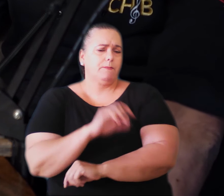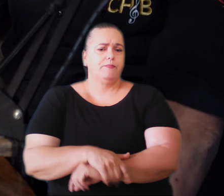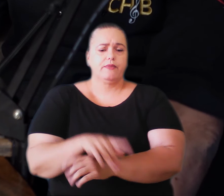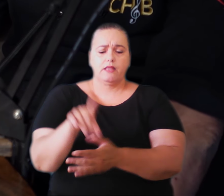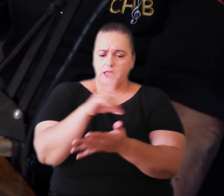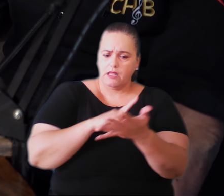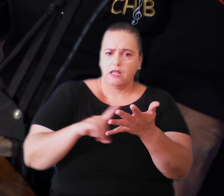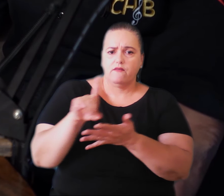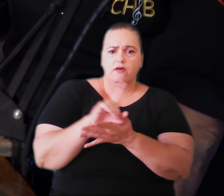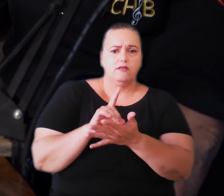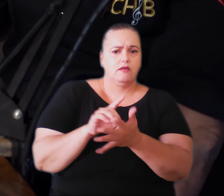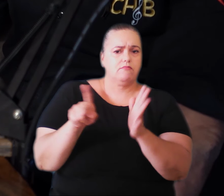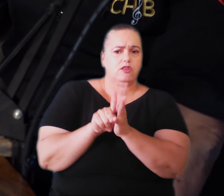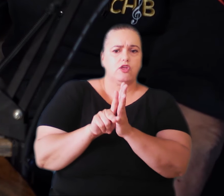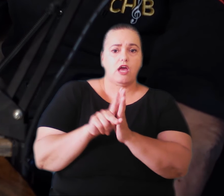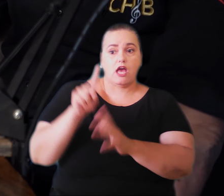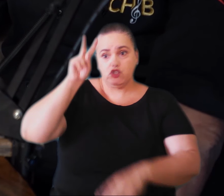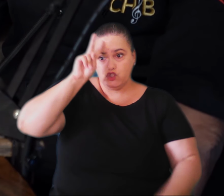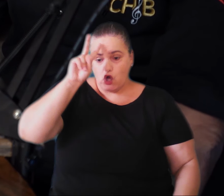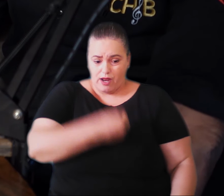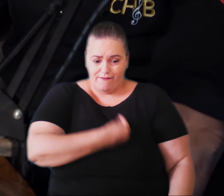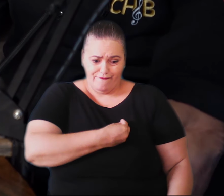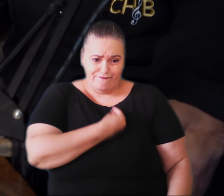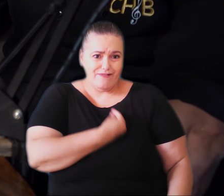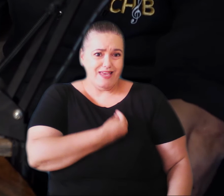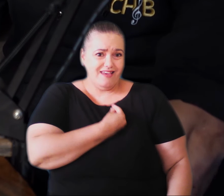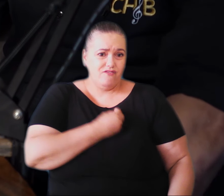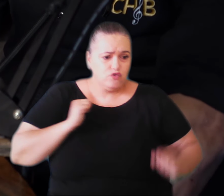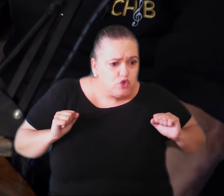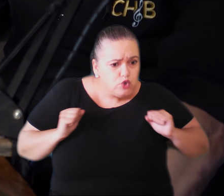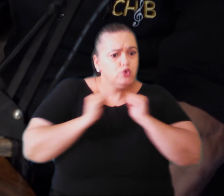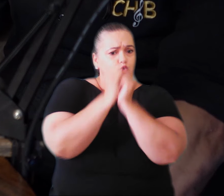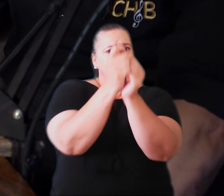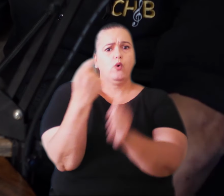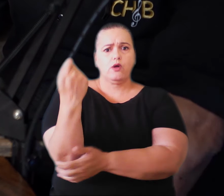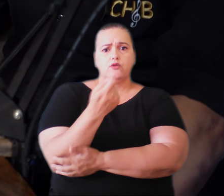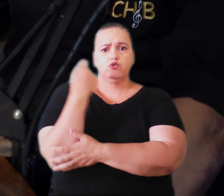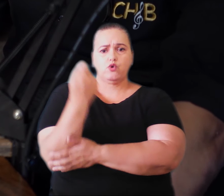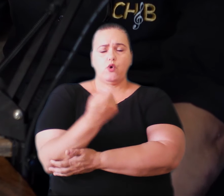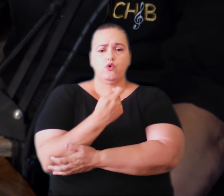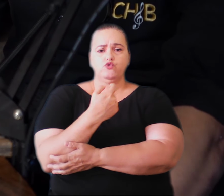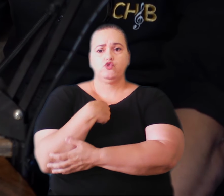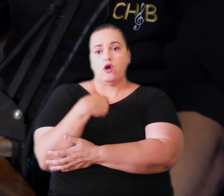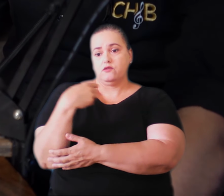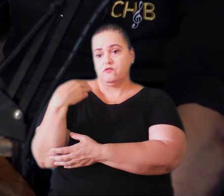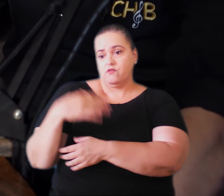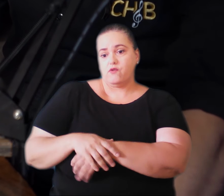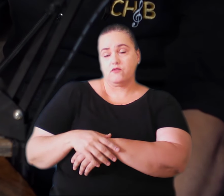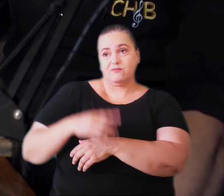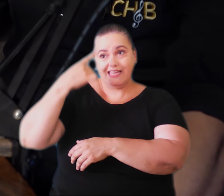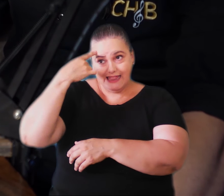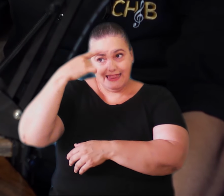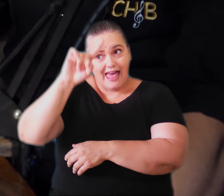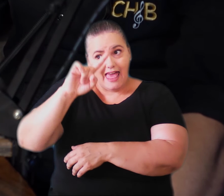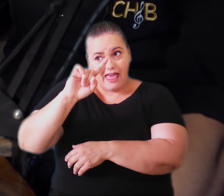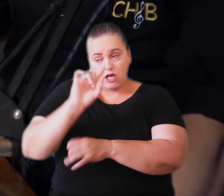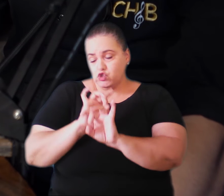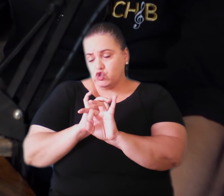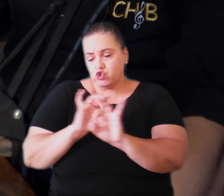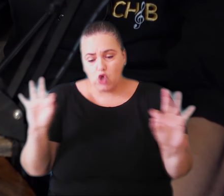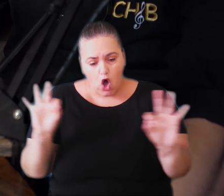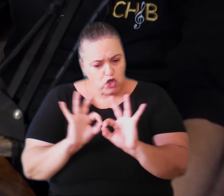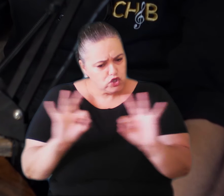não é do Chiquito e Bordone, o DVD é a história viva dos 10 nomes que estiveram juntos. Não, só nós fomos os mentores, como você falou, né? De botar a